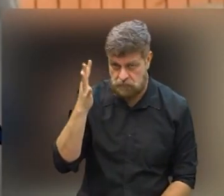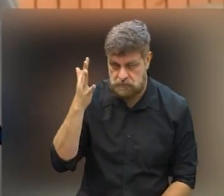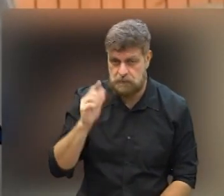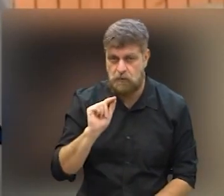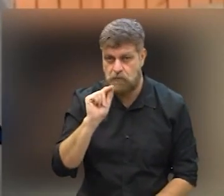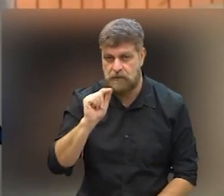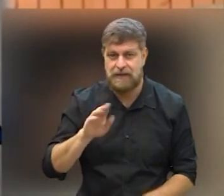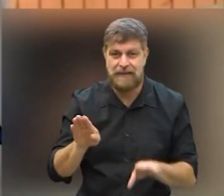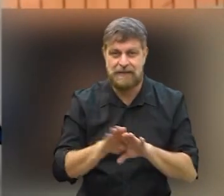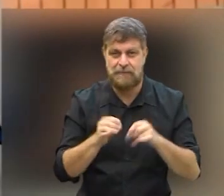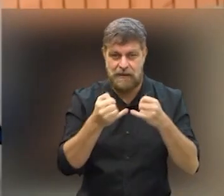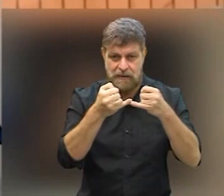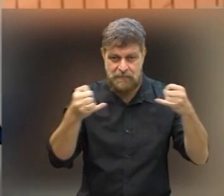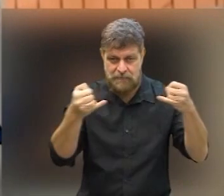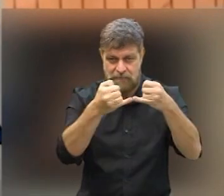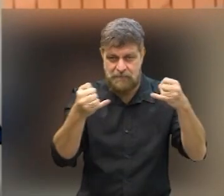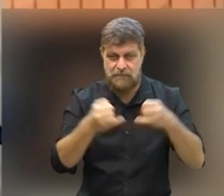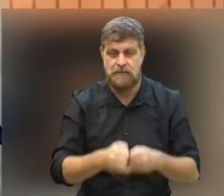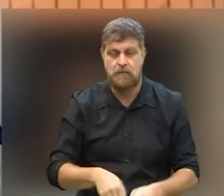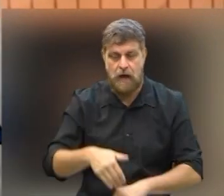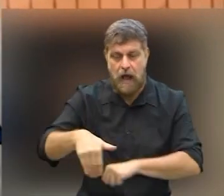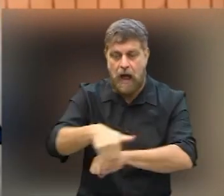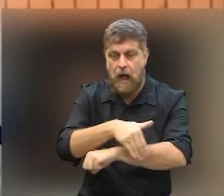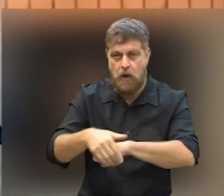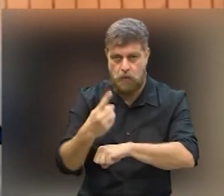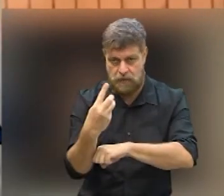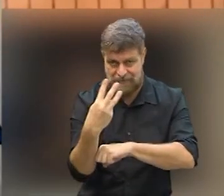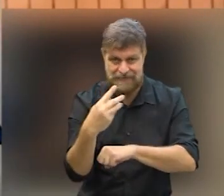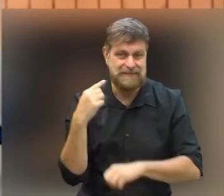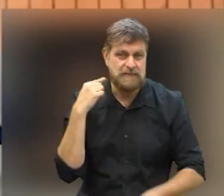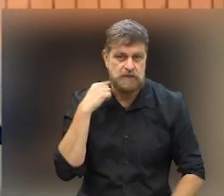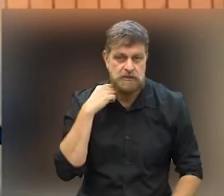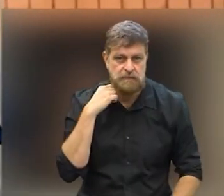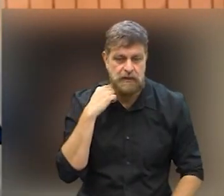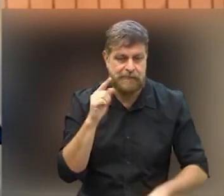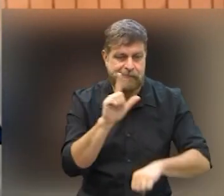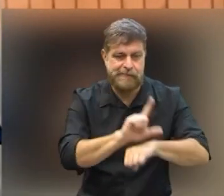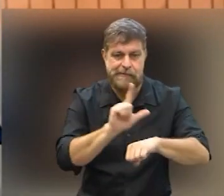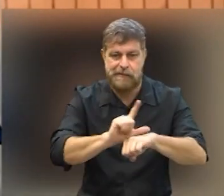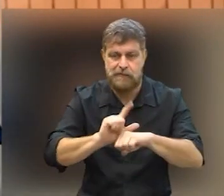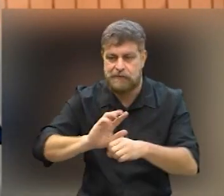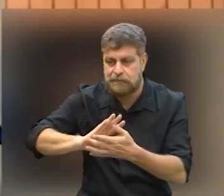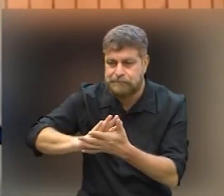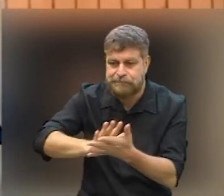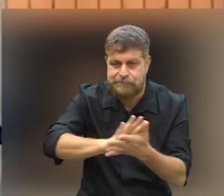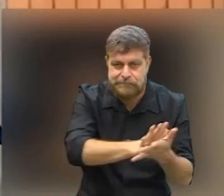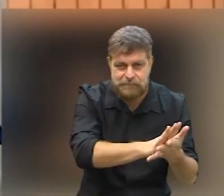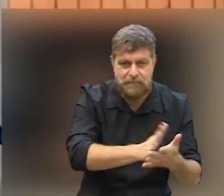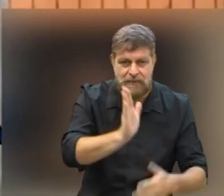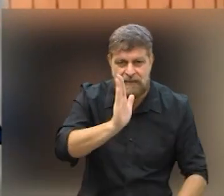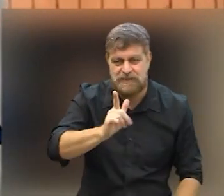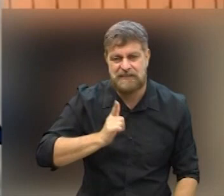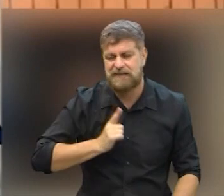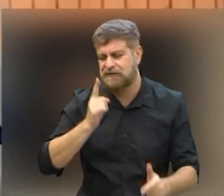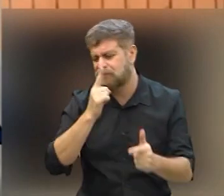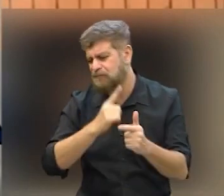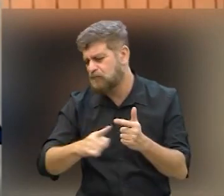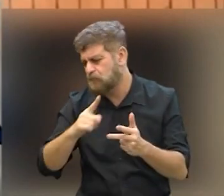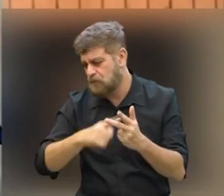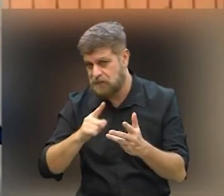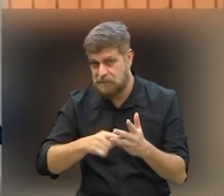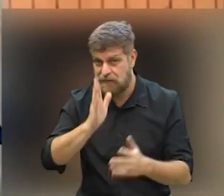dias, que também furtaram os fios da 13 de maio e afetou o comércio, porque o comércio já está com